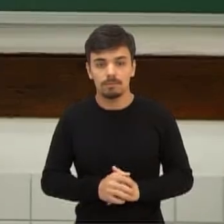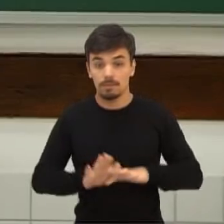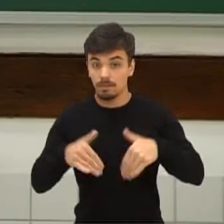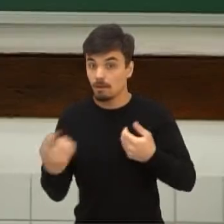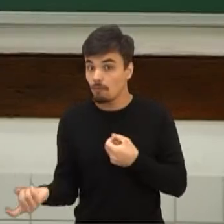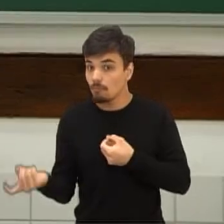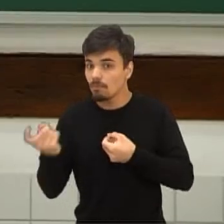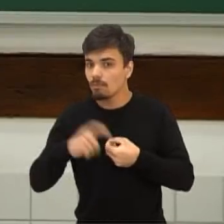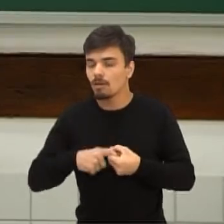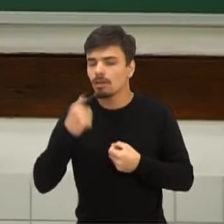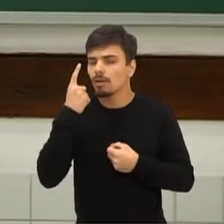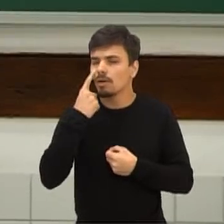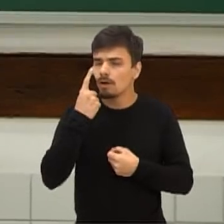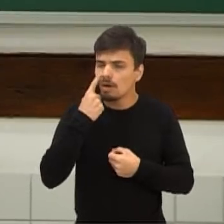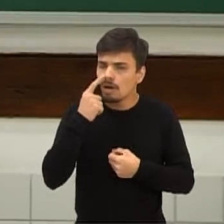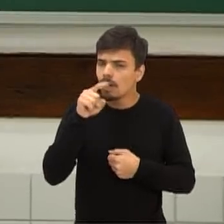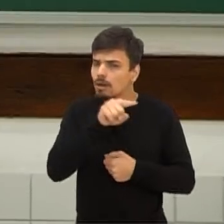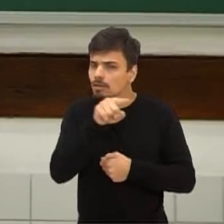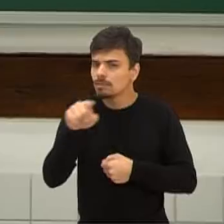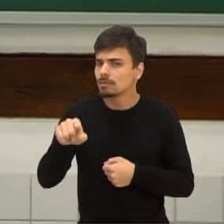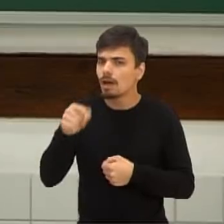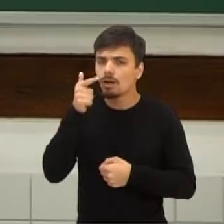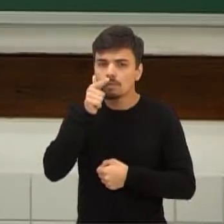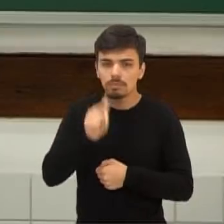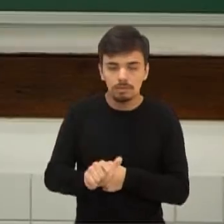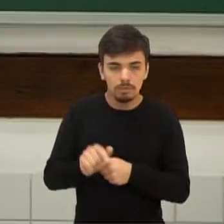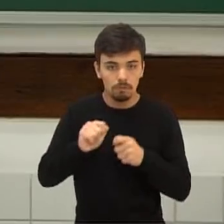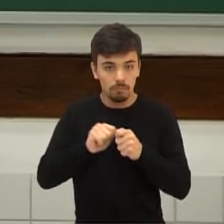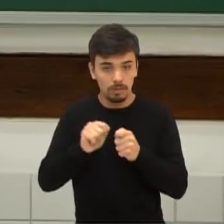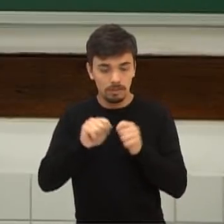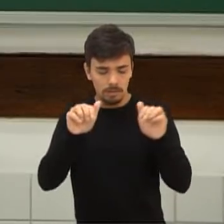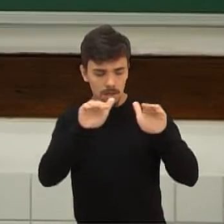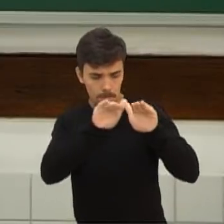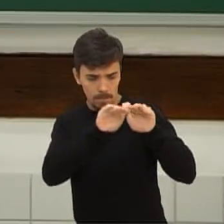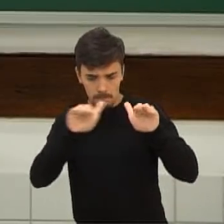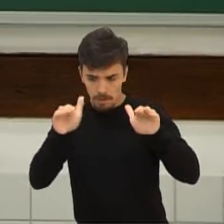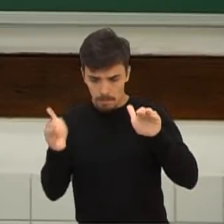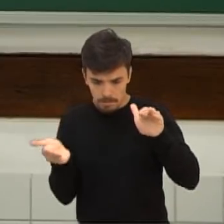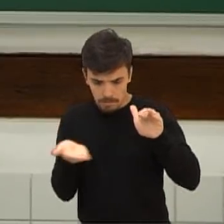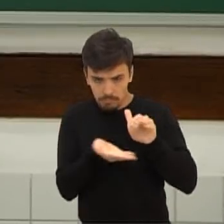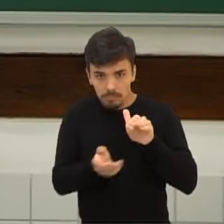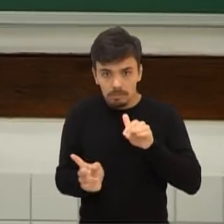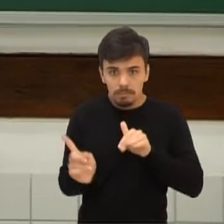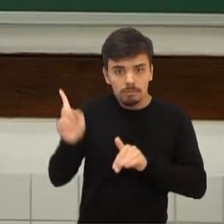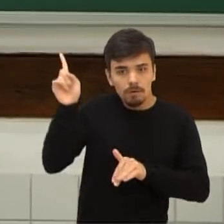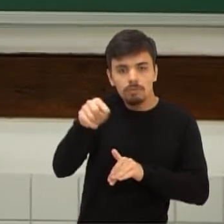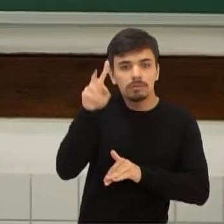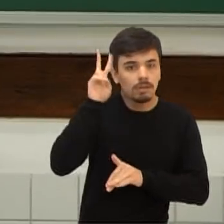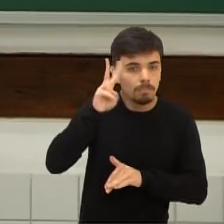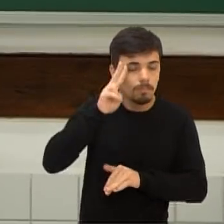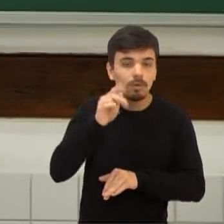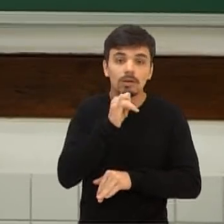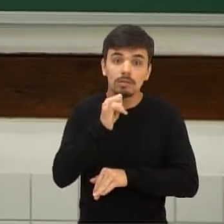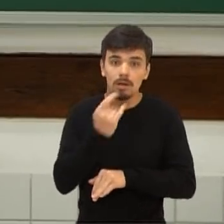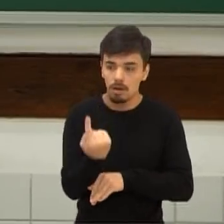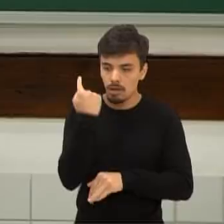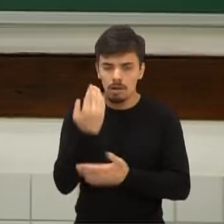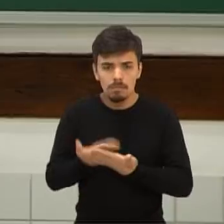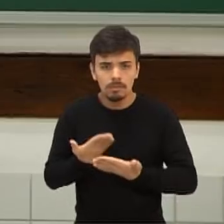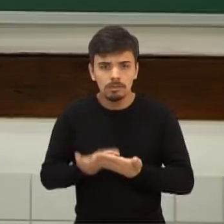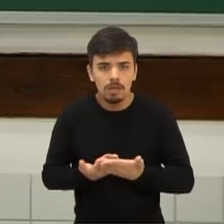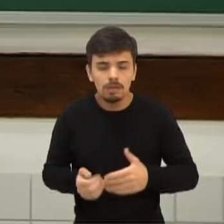Estamos de volta. E aí, conseguiram fazer essa planificação? Lembraram dos exemplos da aula